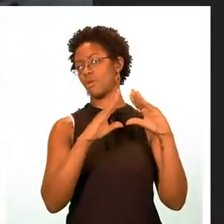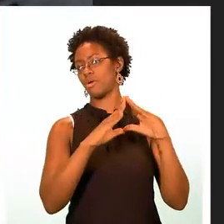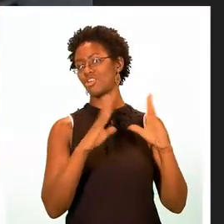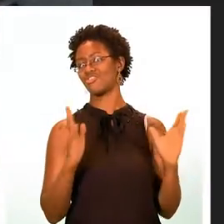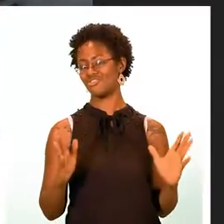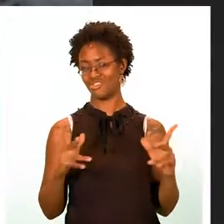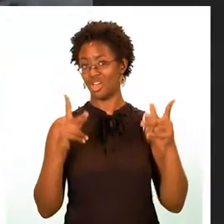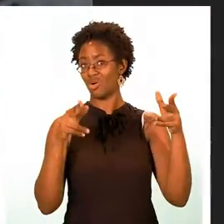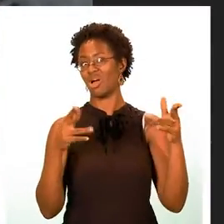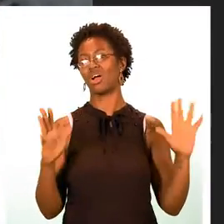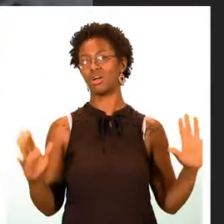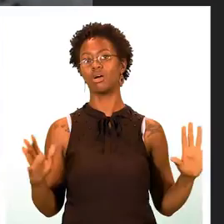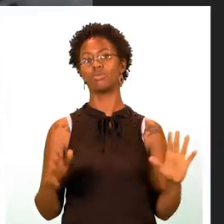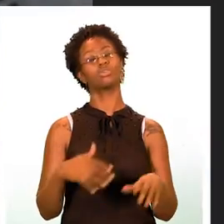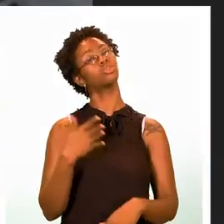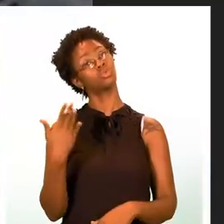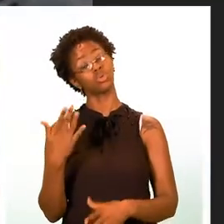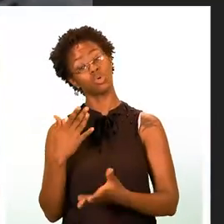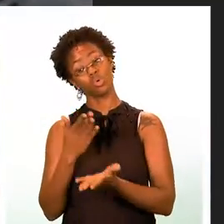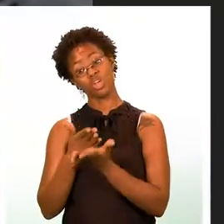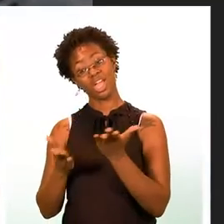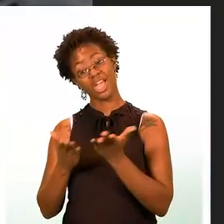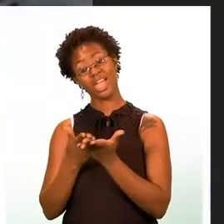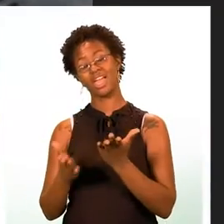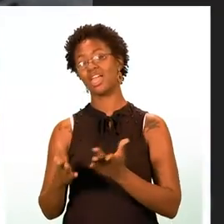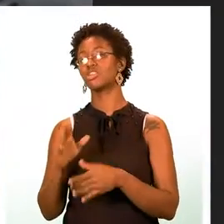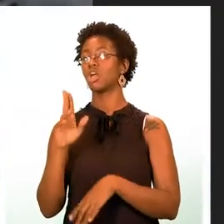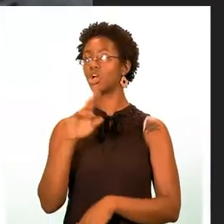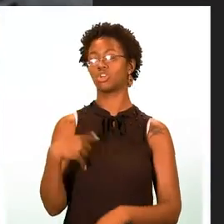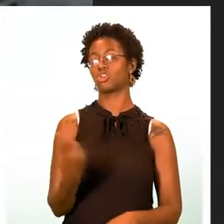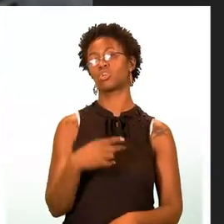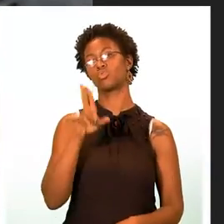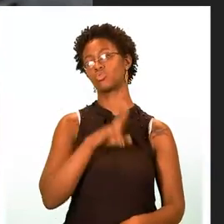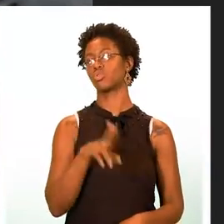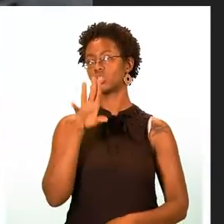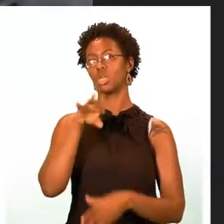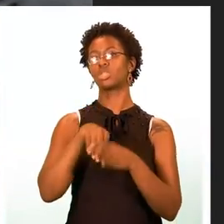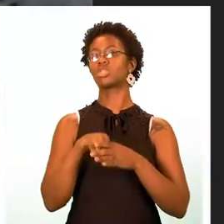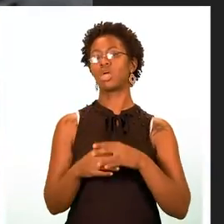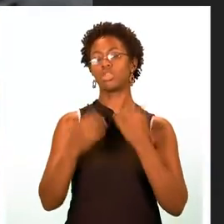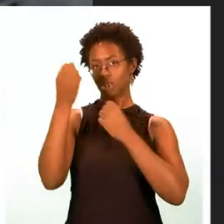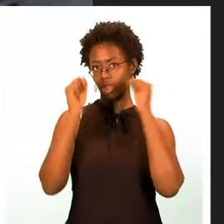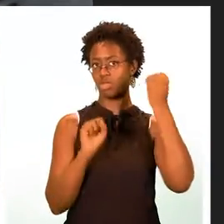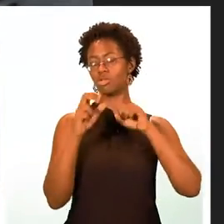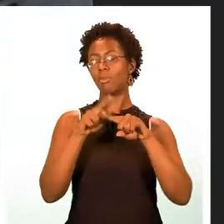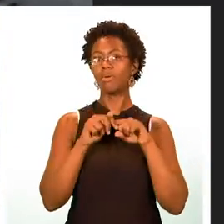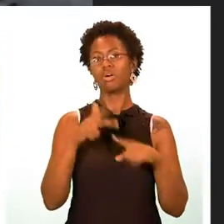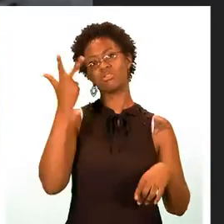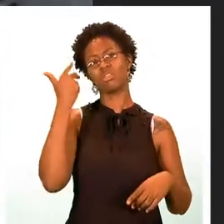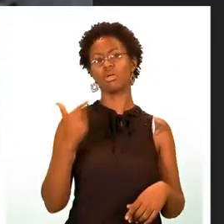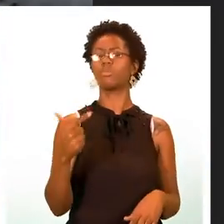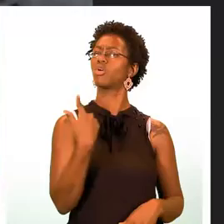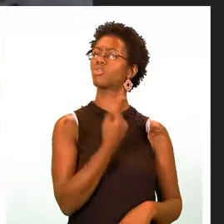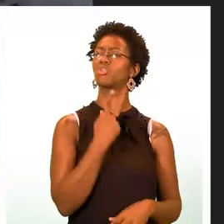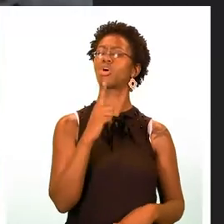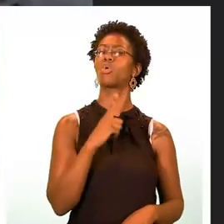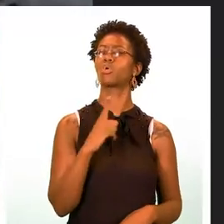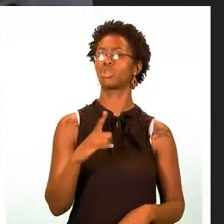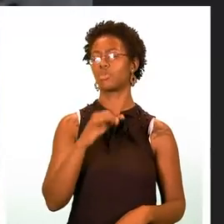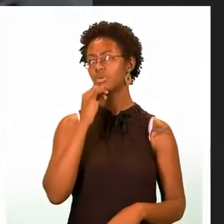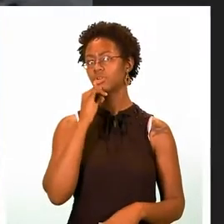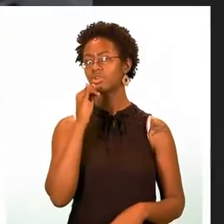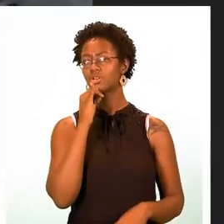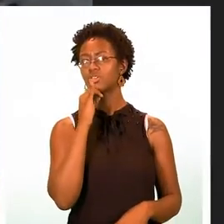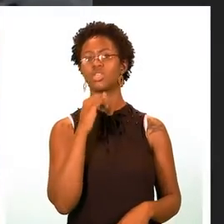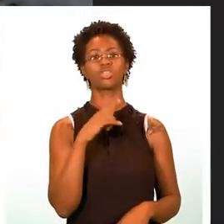o restante do que é feito, eles usam para a própria indústria, né? Que a gente tem, é muito comum a gente encontrar